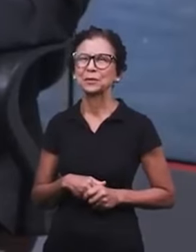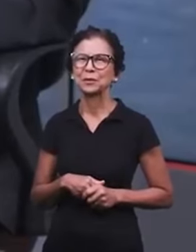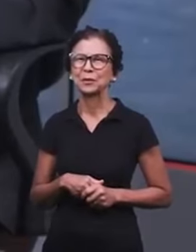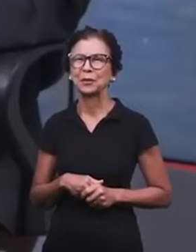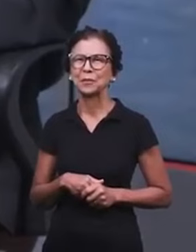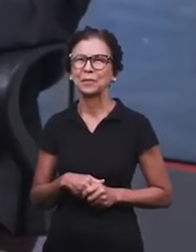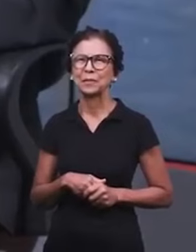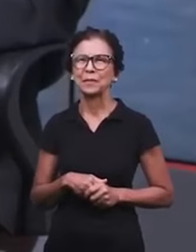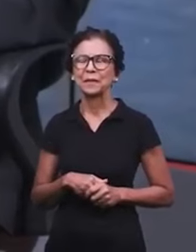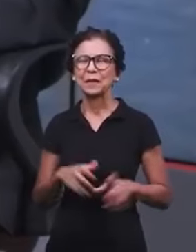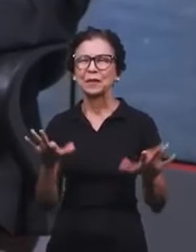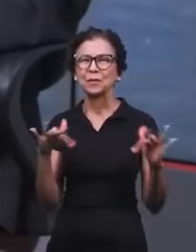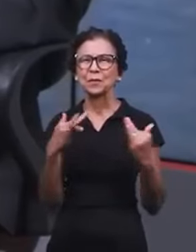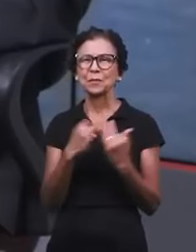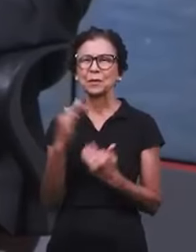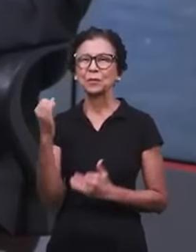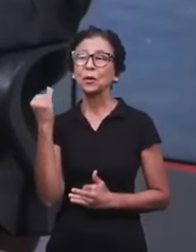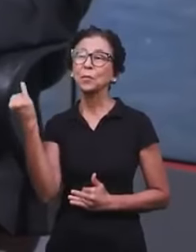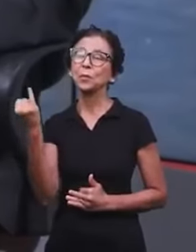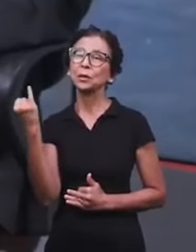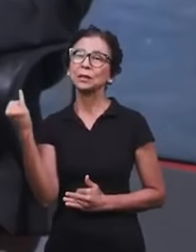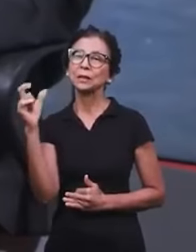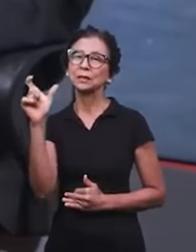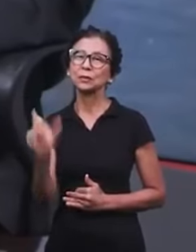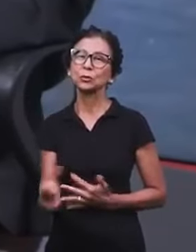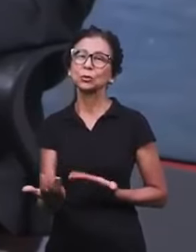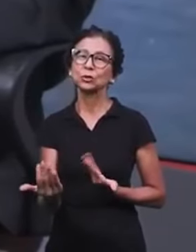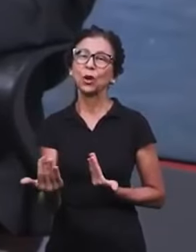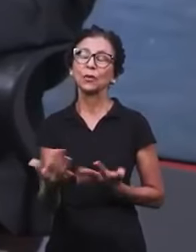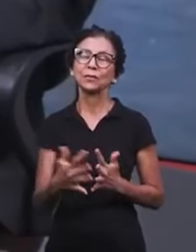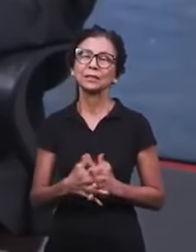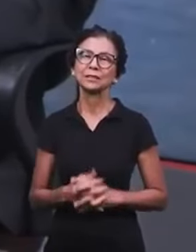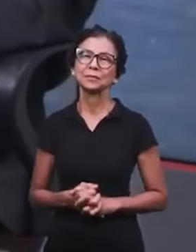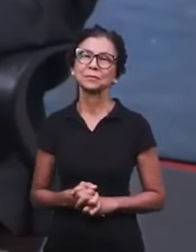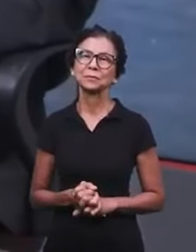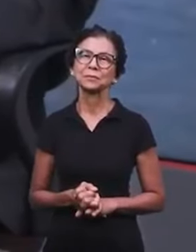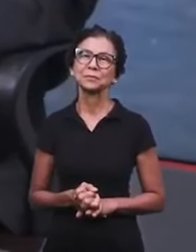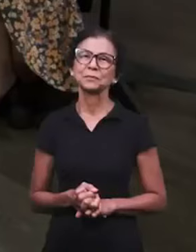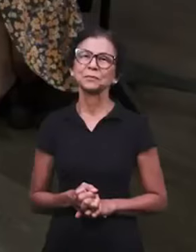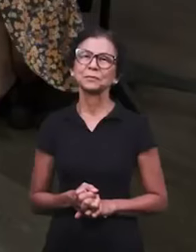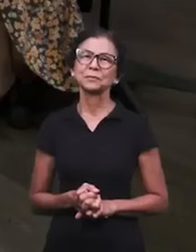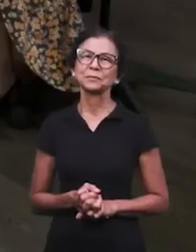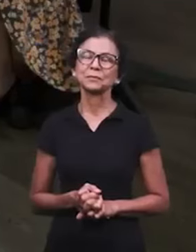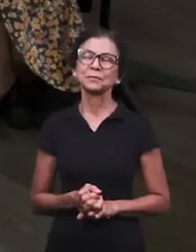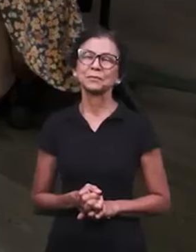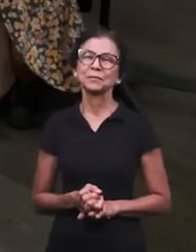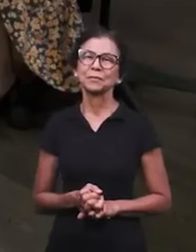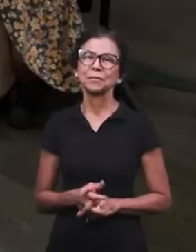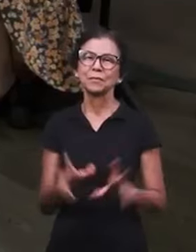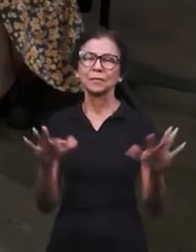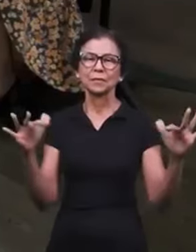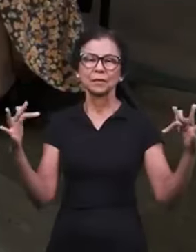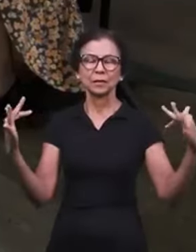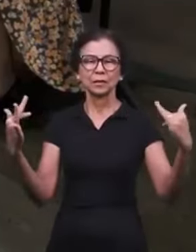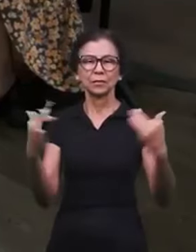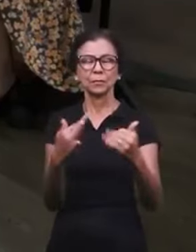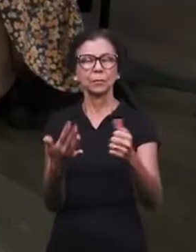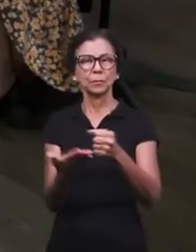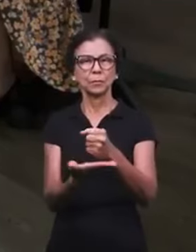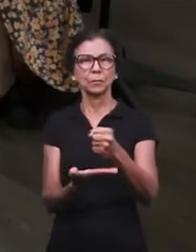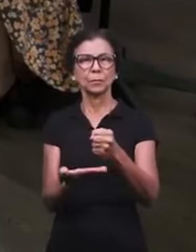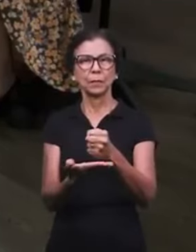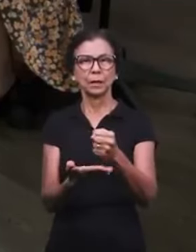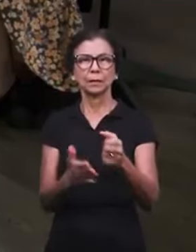muito bem a família na verdade é uma base é um pilar Quando você vai estudar